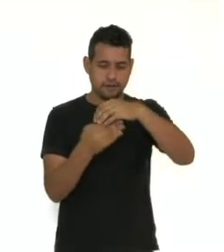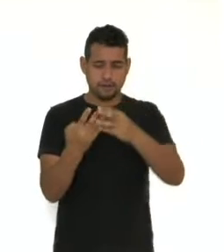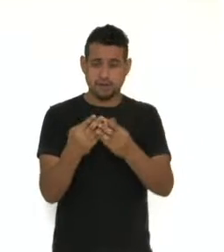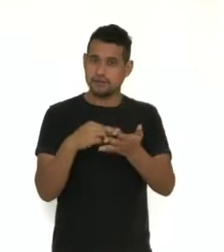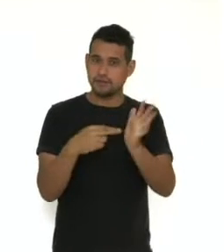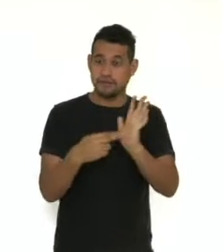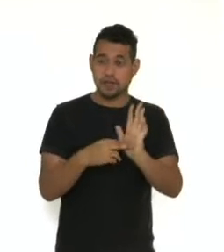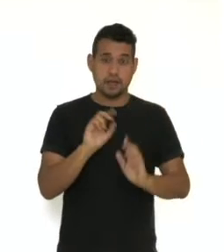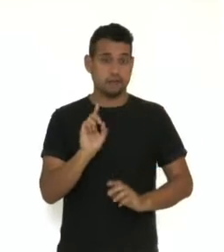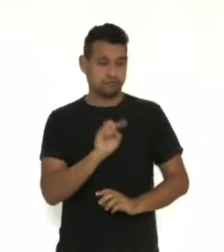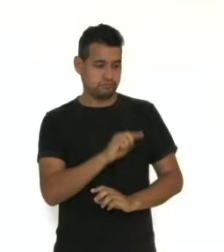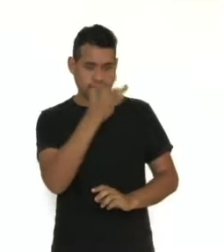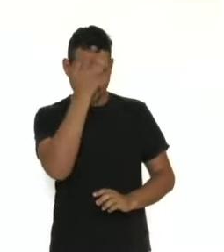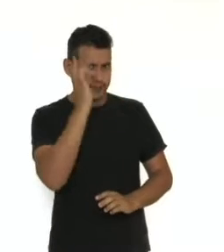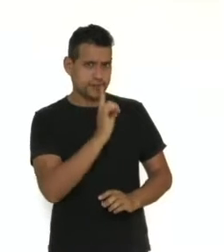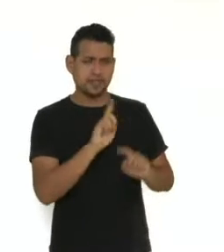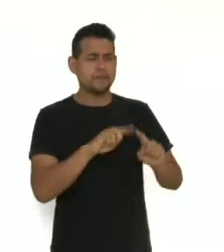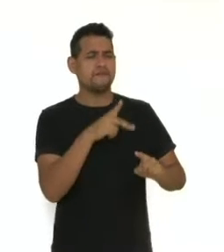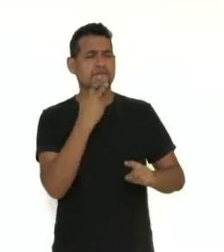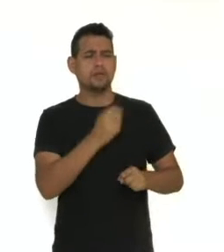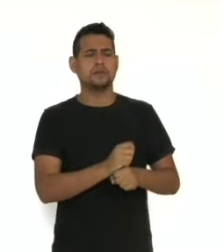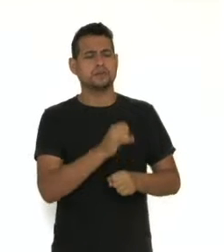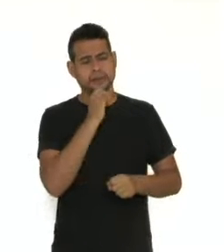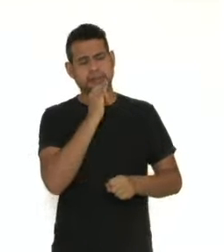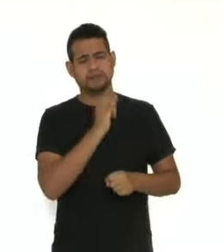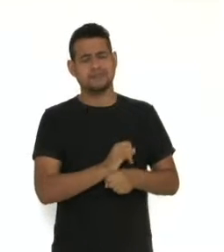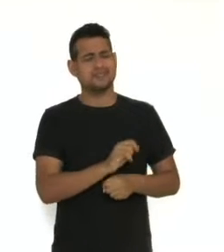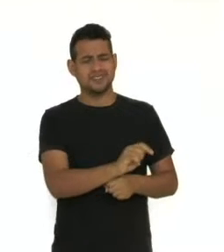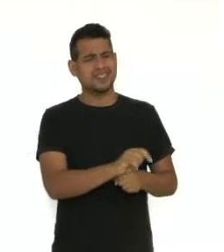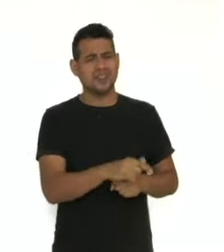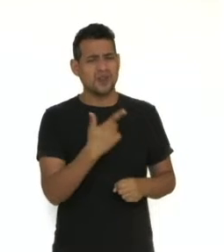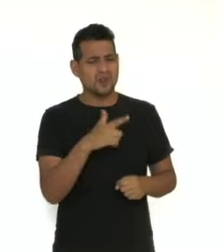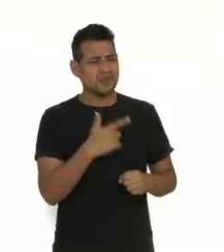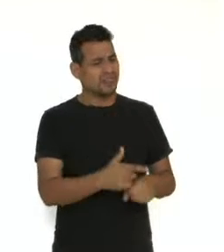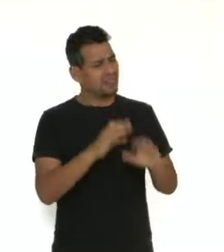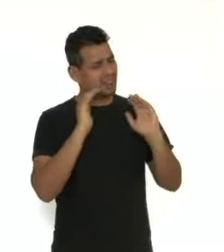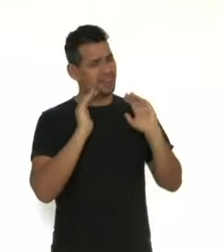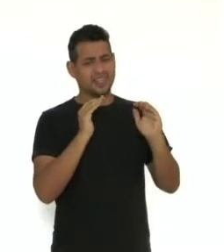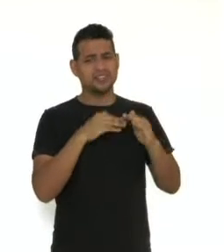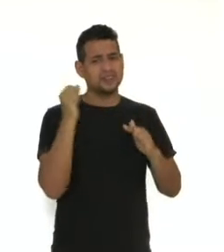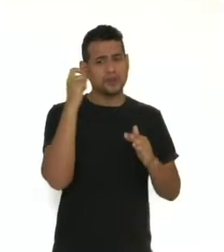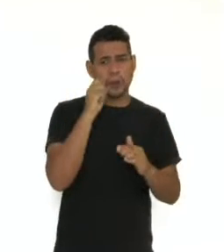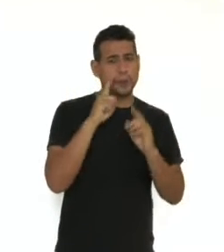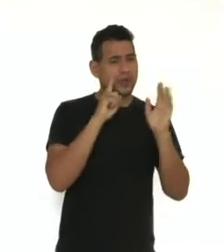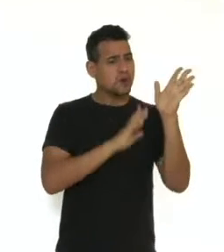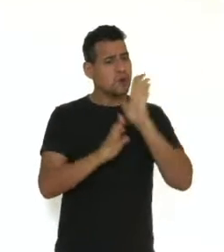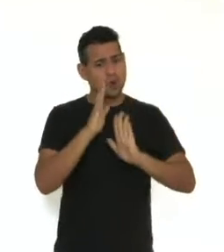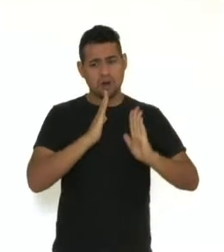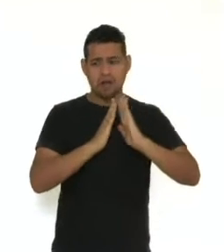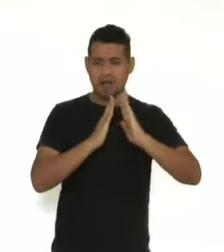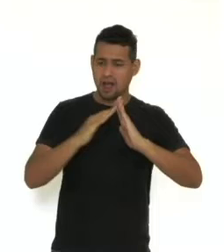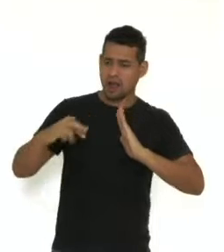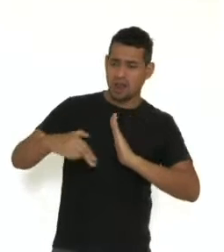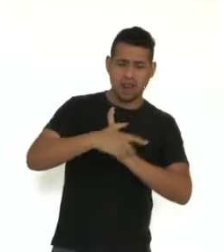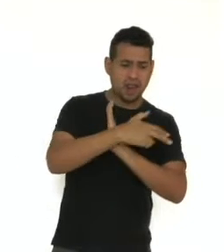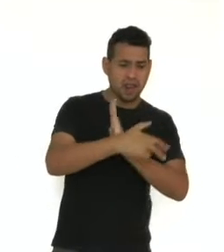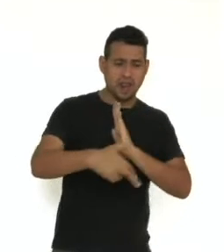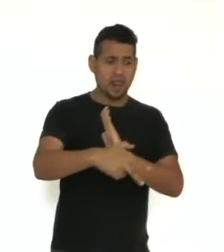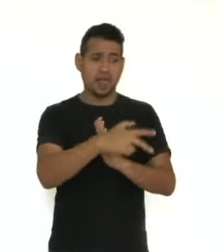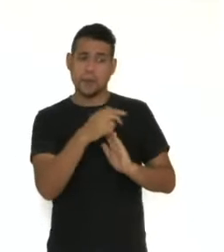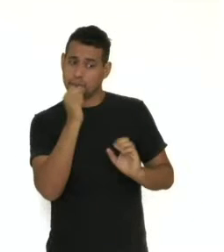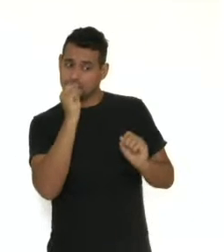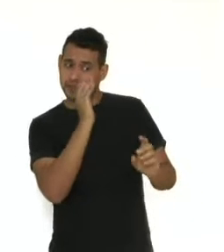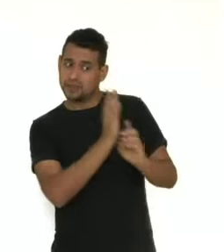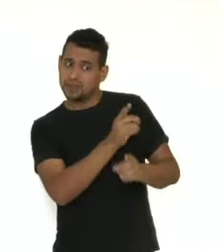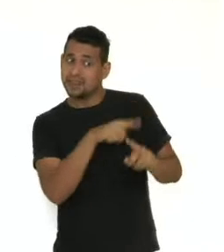mesmo. Depois repreendeu-a. Disse que era imprudente andar por essas casas. Vilela podia sabê-lo.